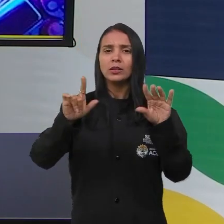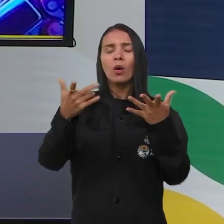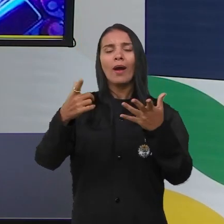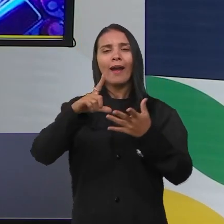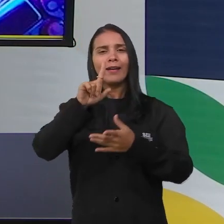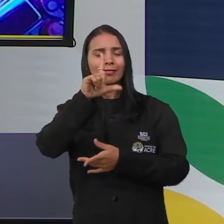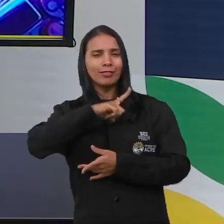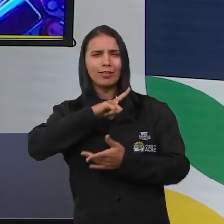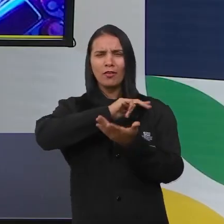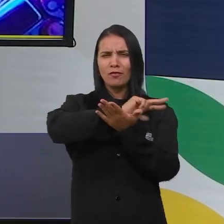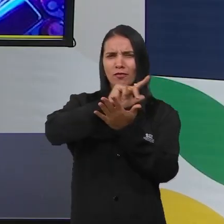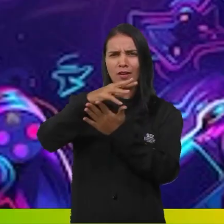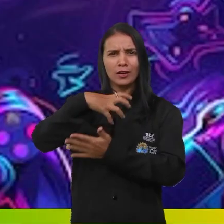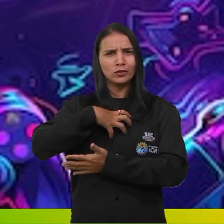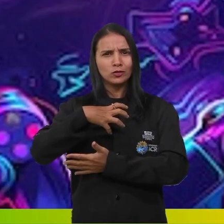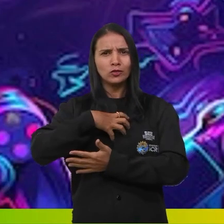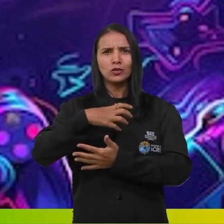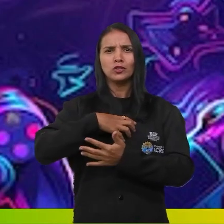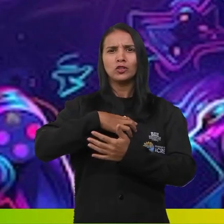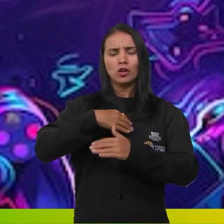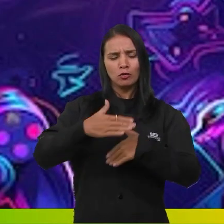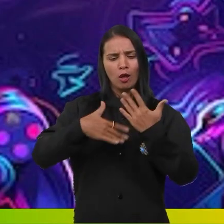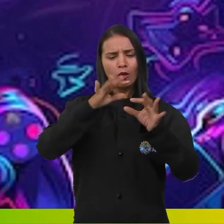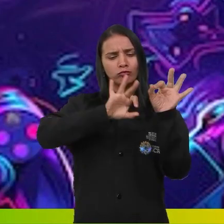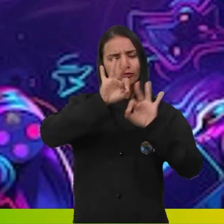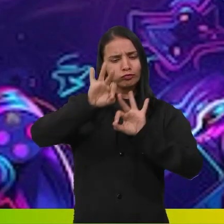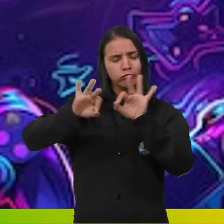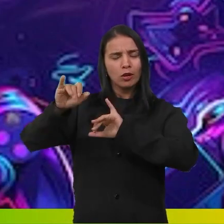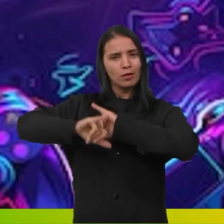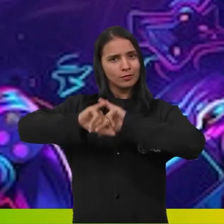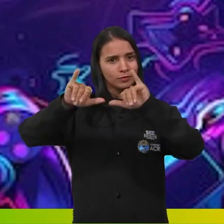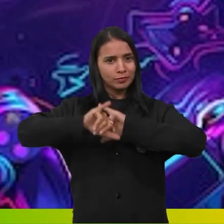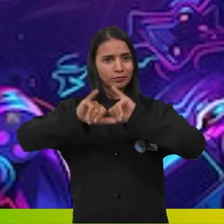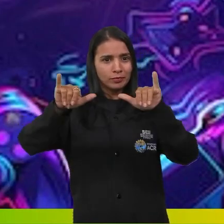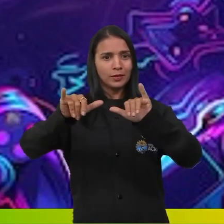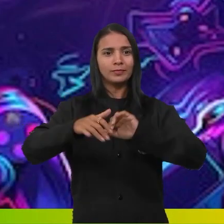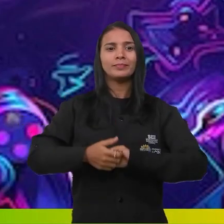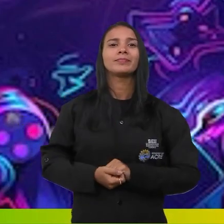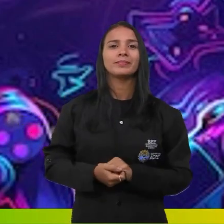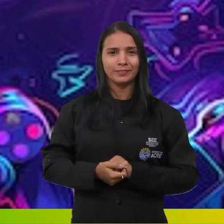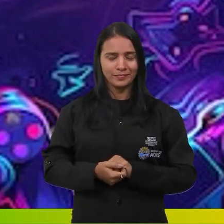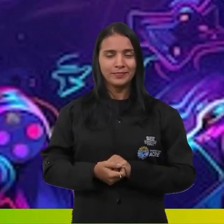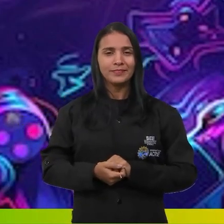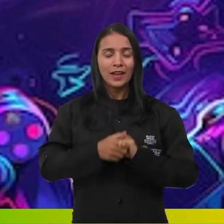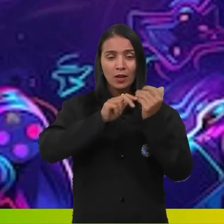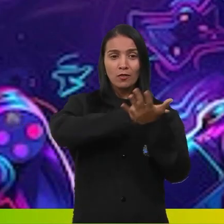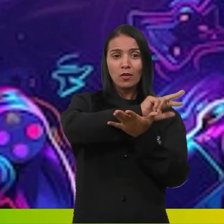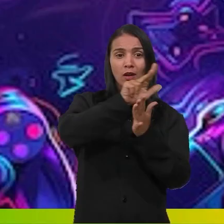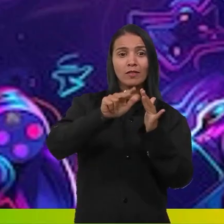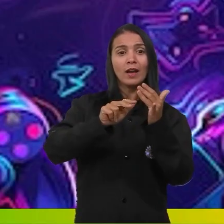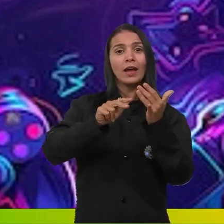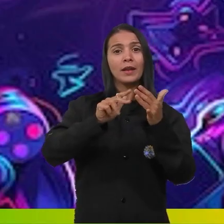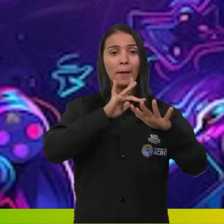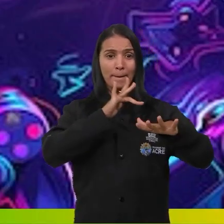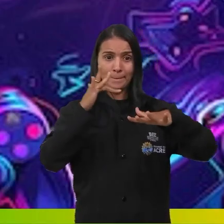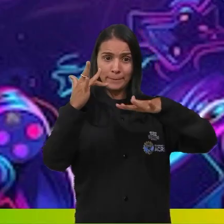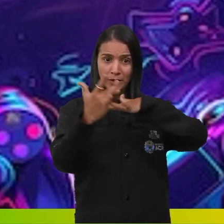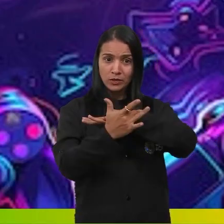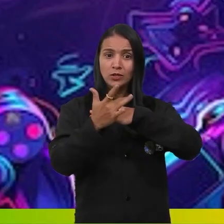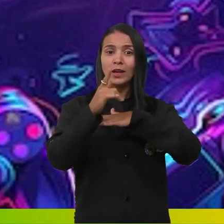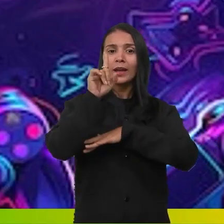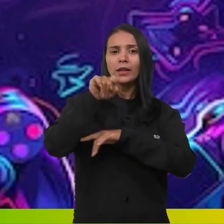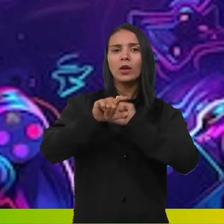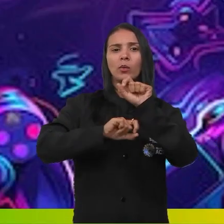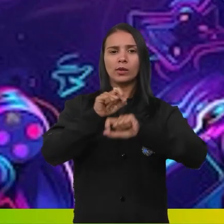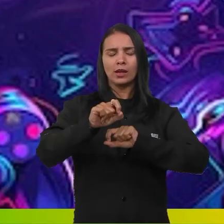desenvolver aquela informação. Próximo, transmídia, narrativa expandida de diversas plataformas, onde cada mídia